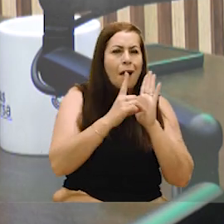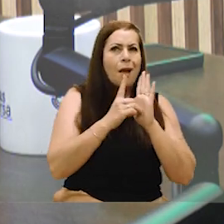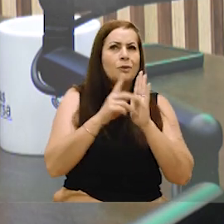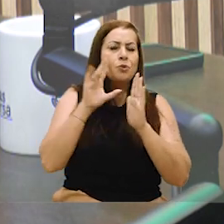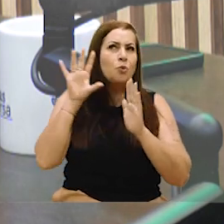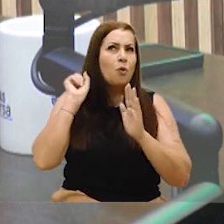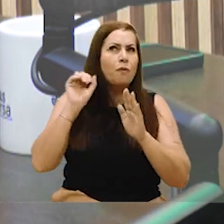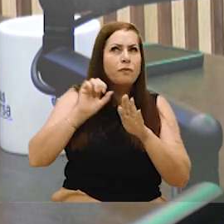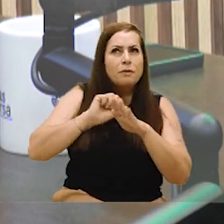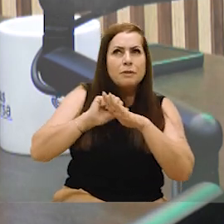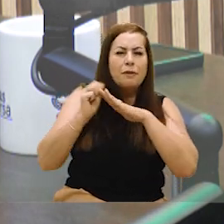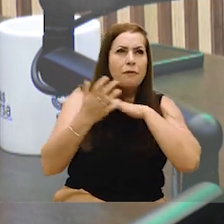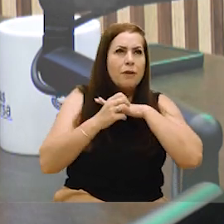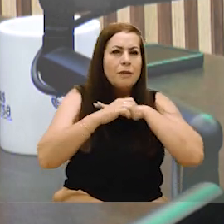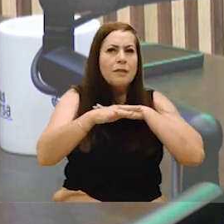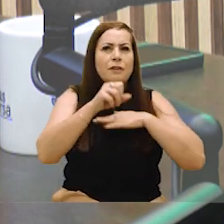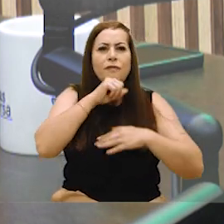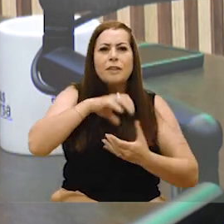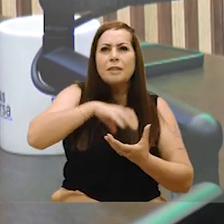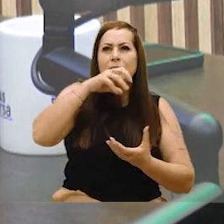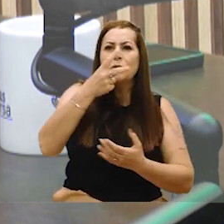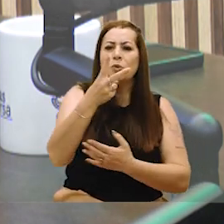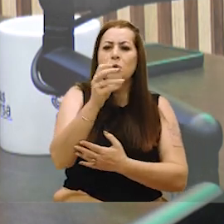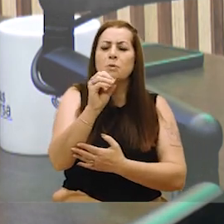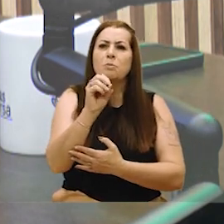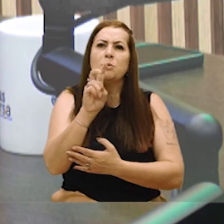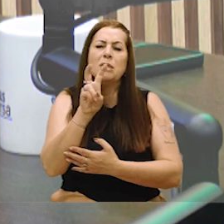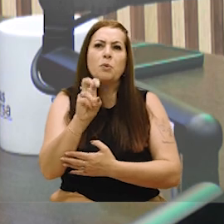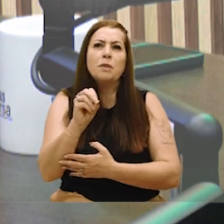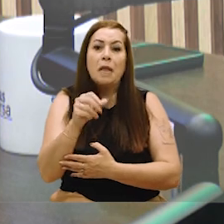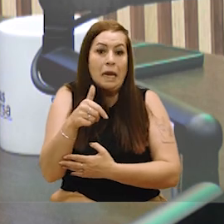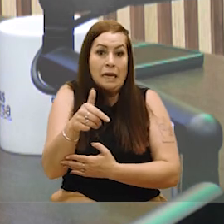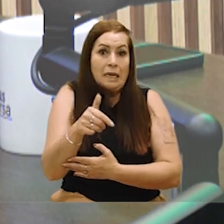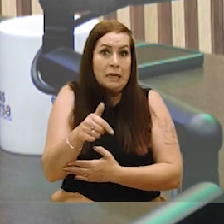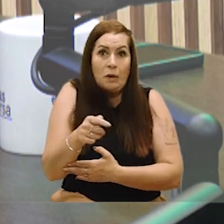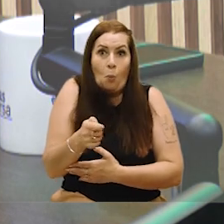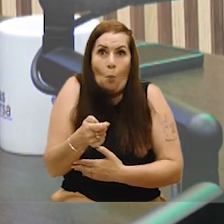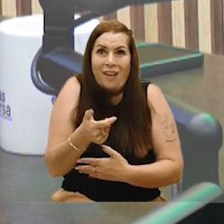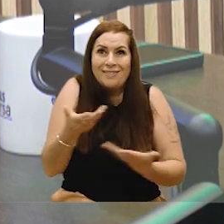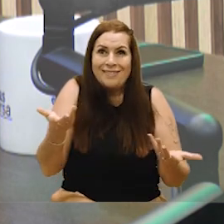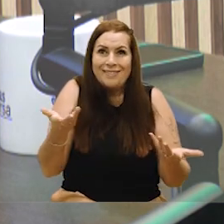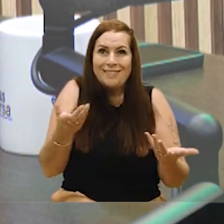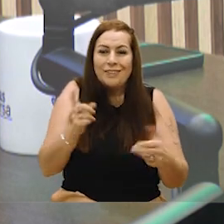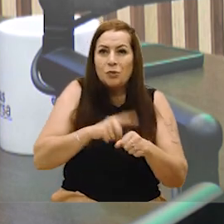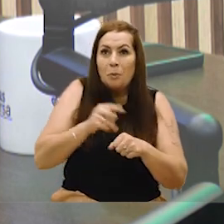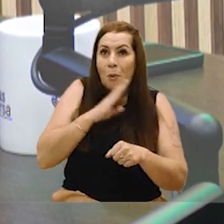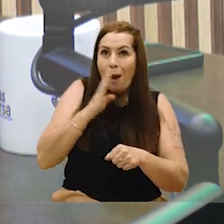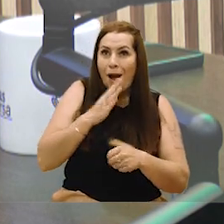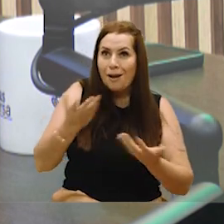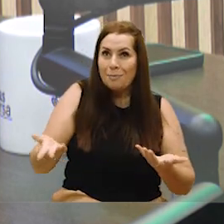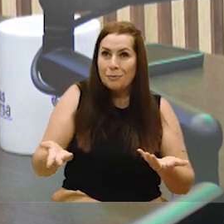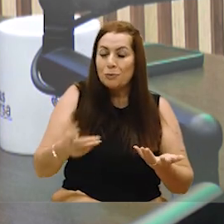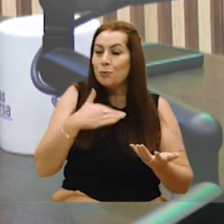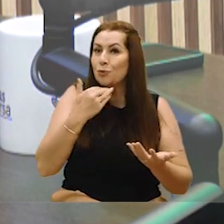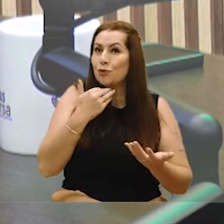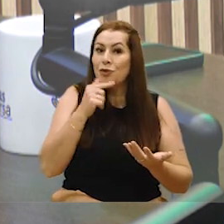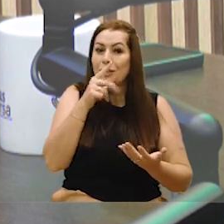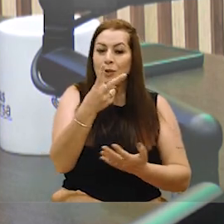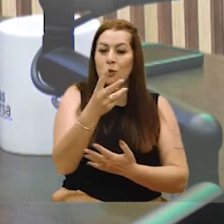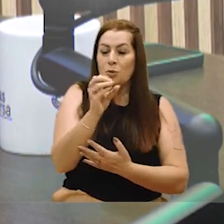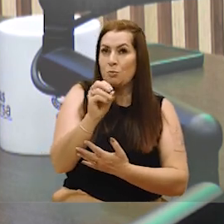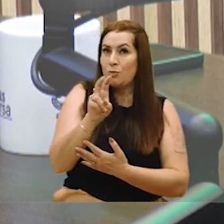falar na imprensa do envelhecimento em 2050, mas 2050 é amanhã, o tempo está passando, e não adianta a gente chegar